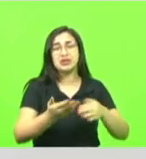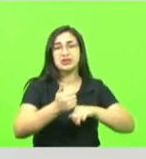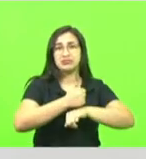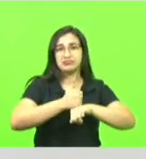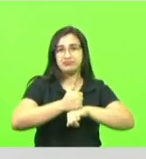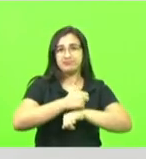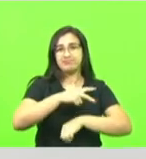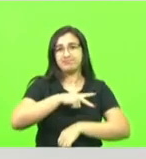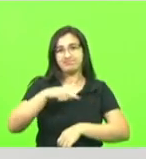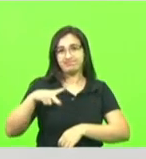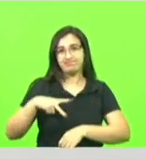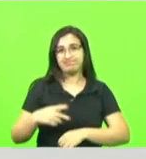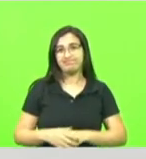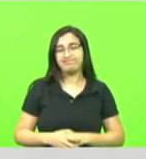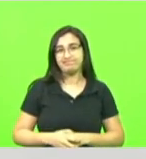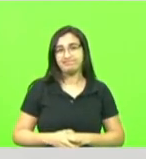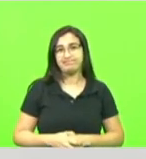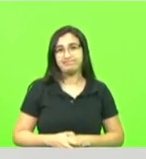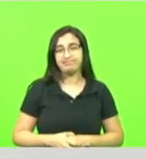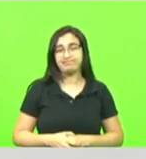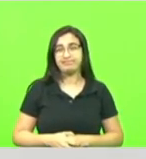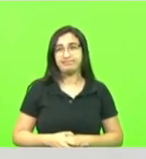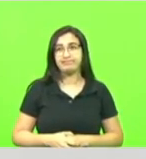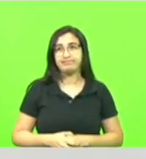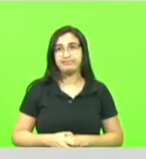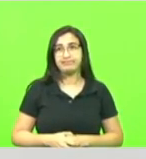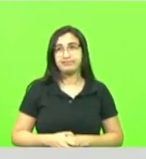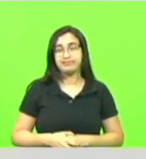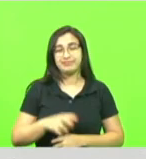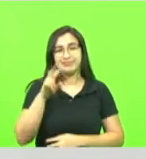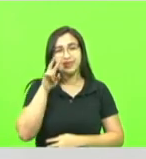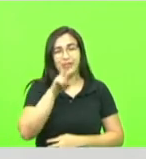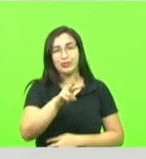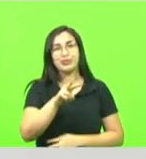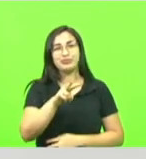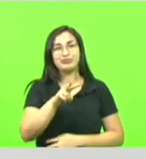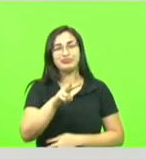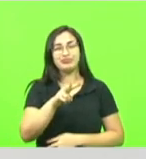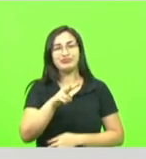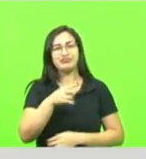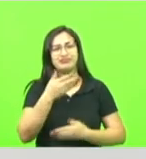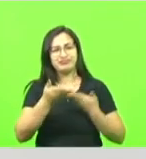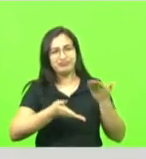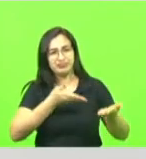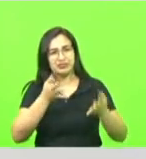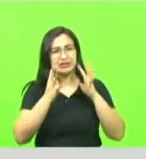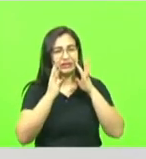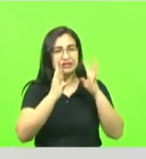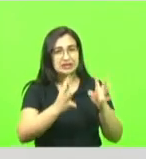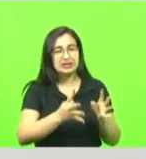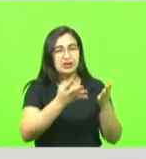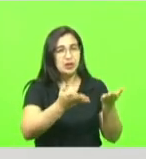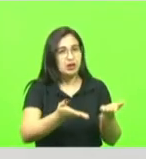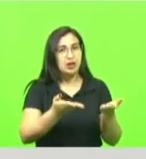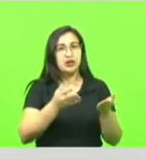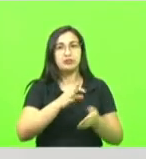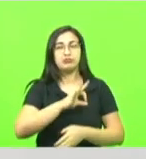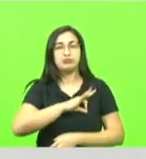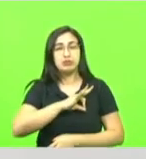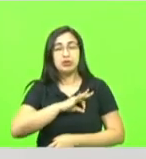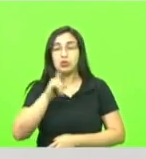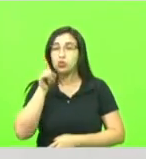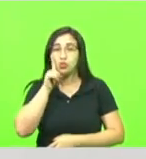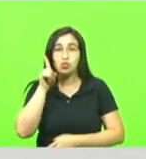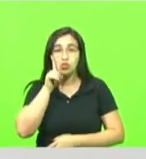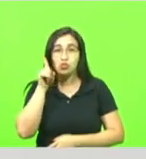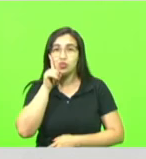pública, o mínimo de alguém que tenha coração e que olha, né, pelo lado desses profissionais que diariamente estão ali,